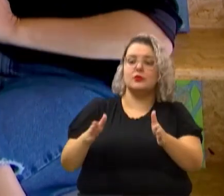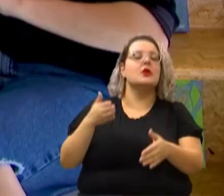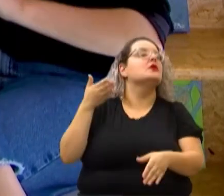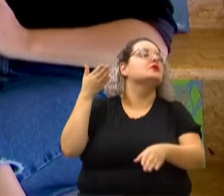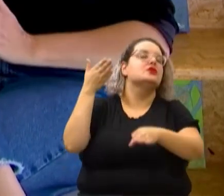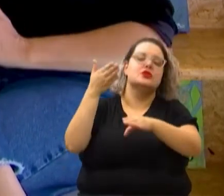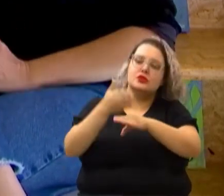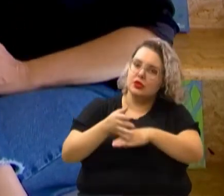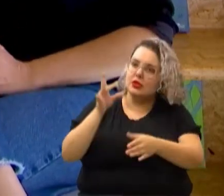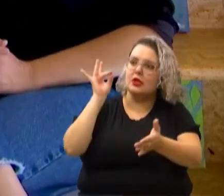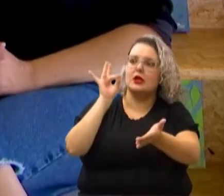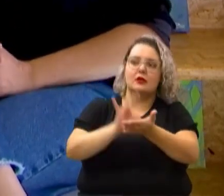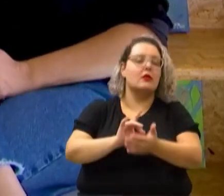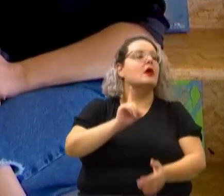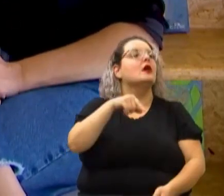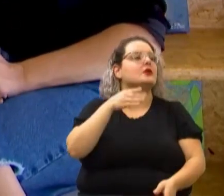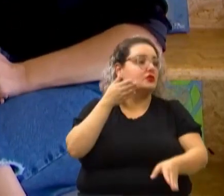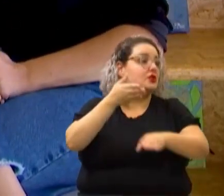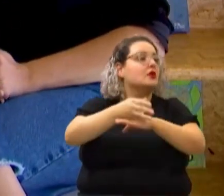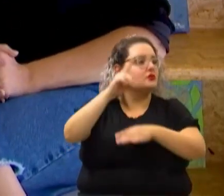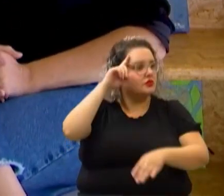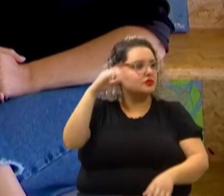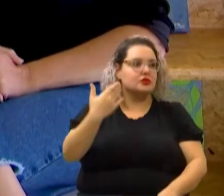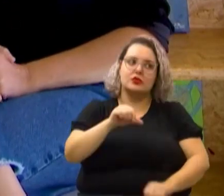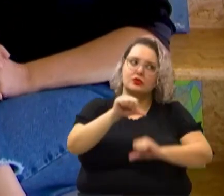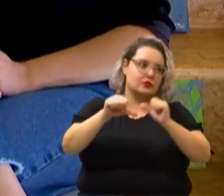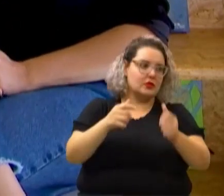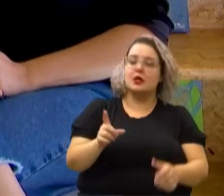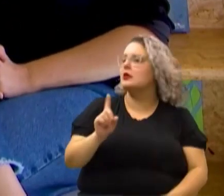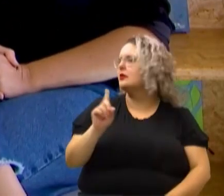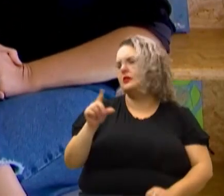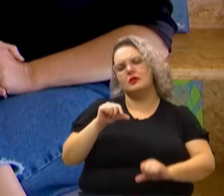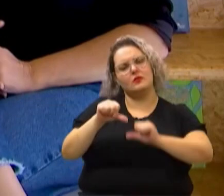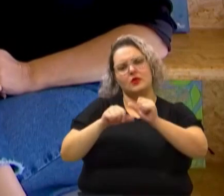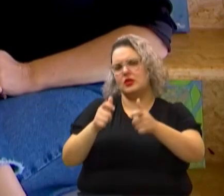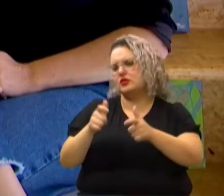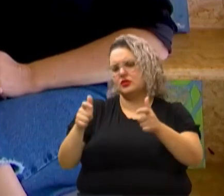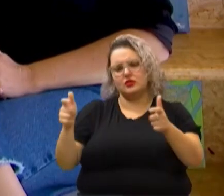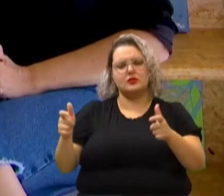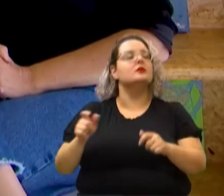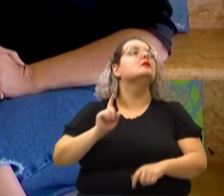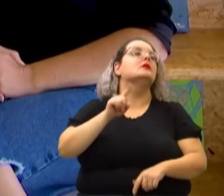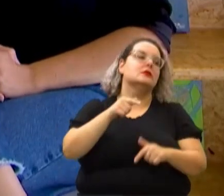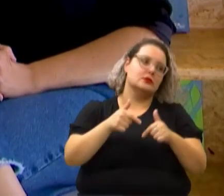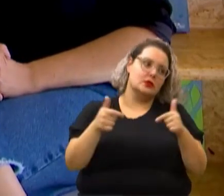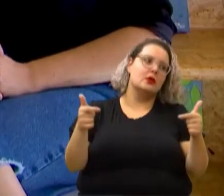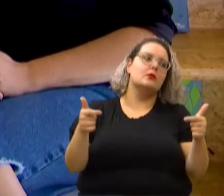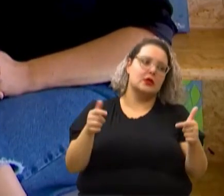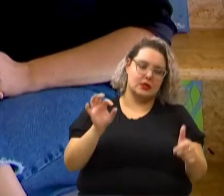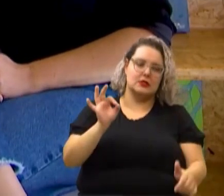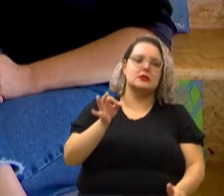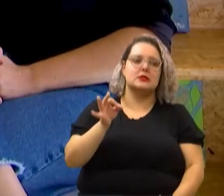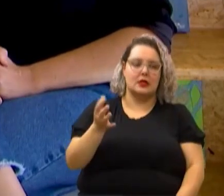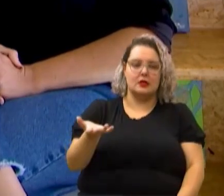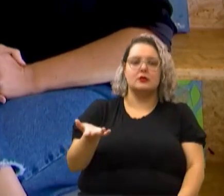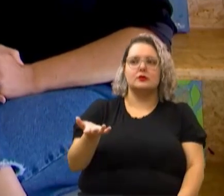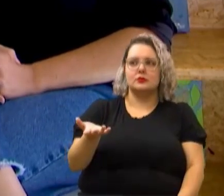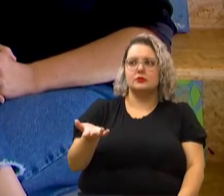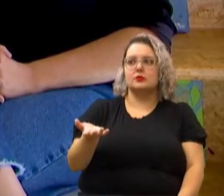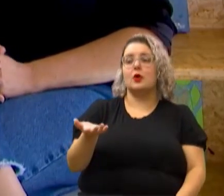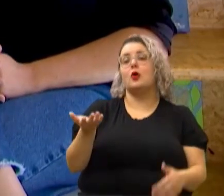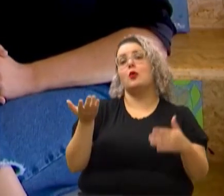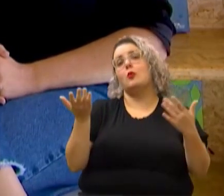já faz parte da realidade isso não vai mudar isso não vai mudar isso só vai aumentar exatamente